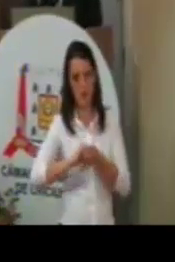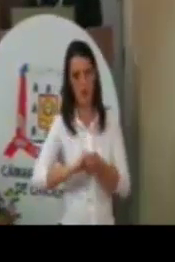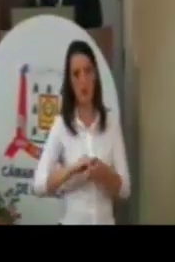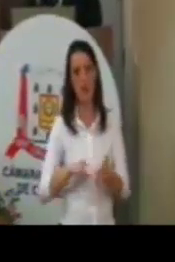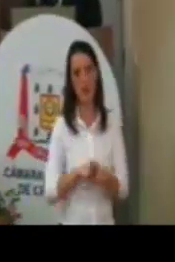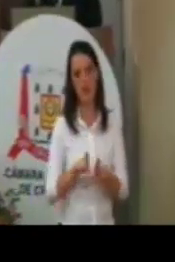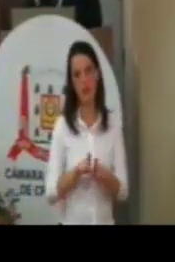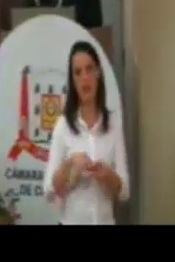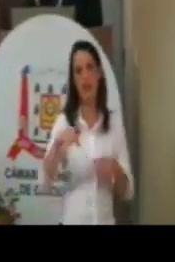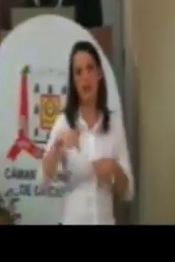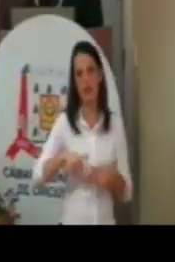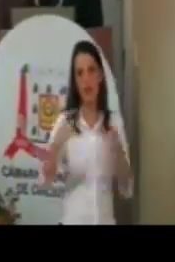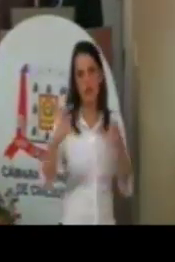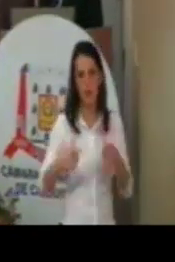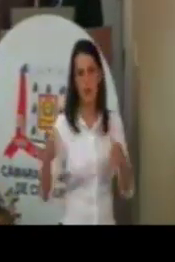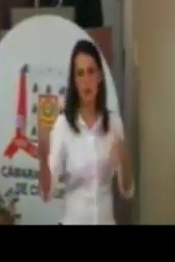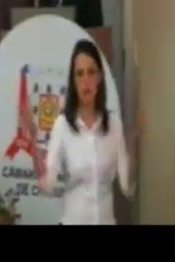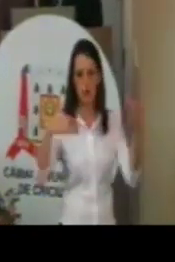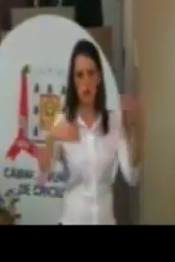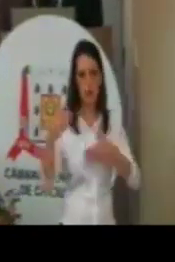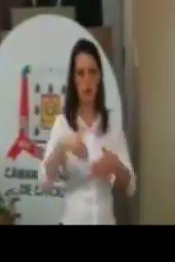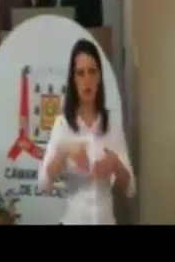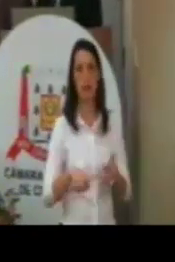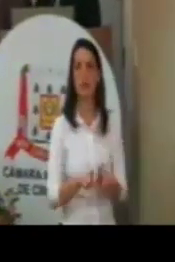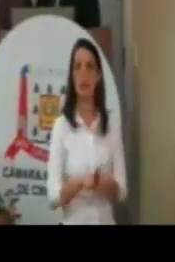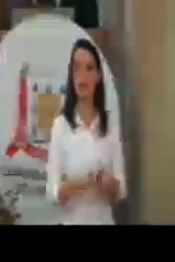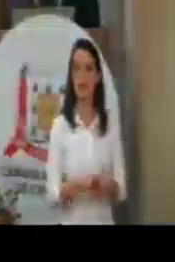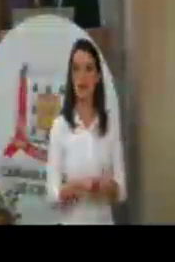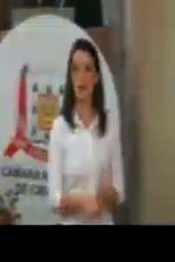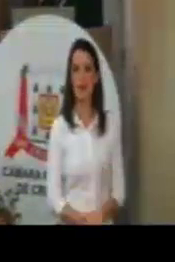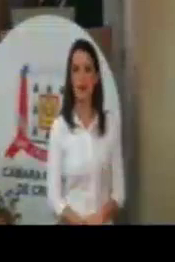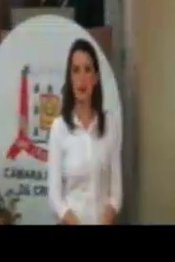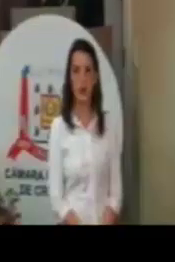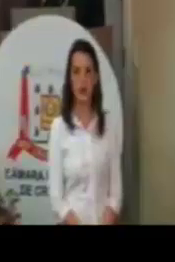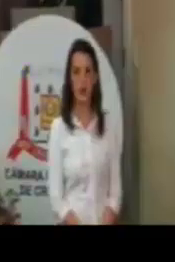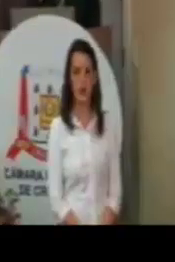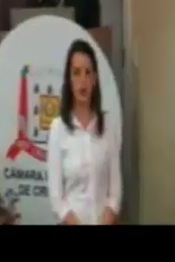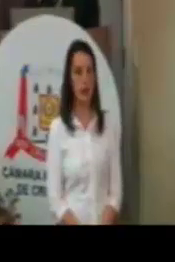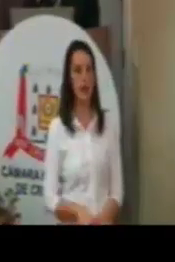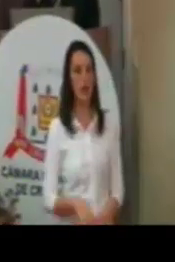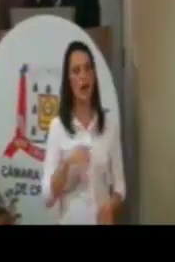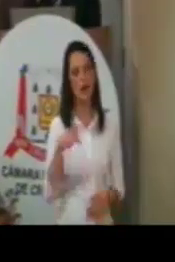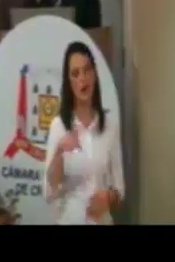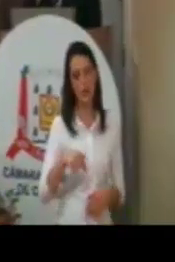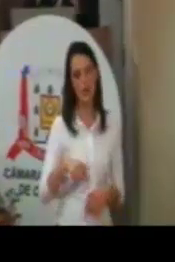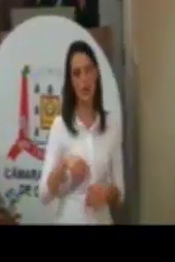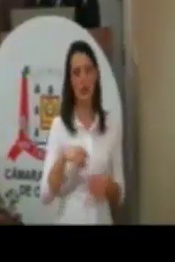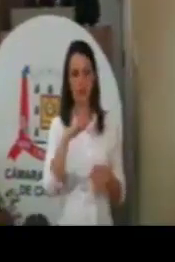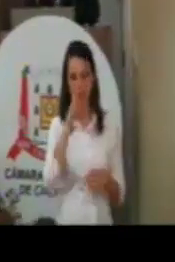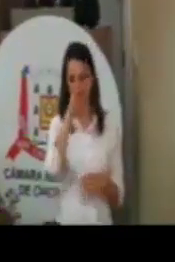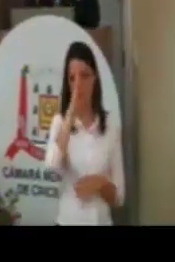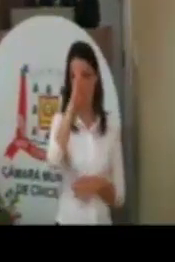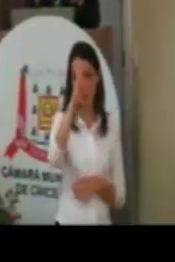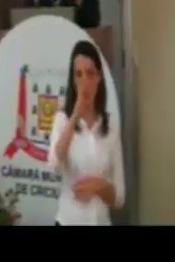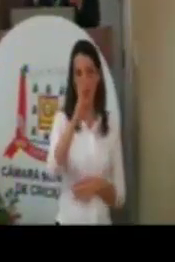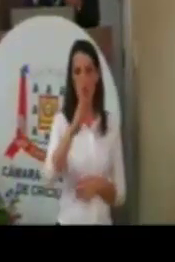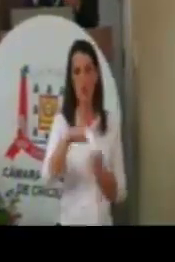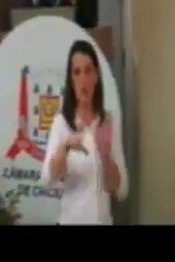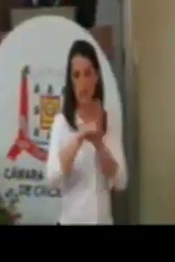cumprimentar os servidores da casa que estão aqui também presentes. A missão do parlamentar, a